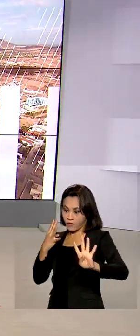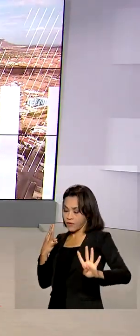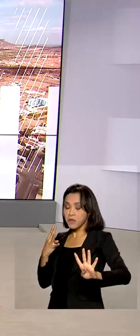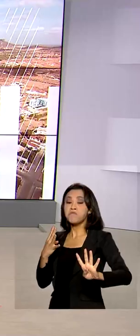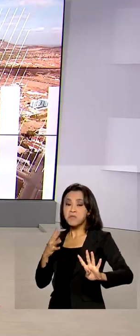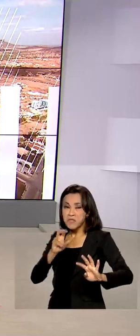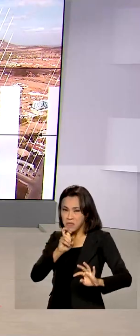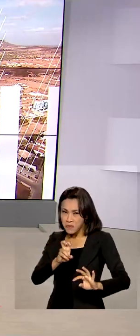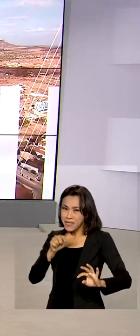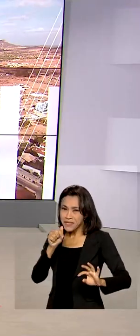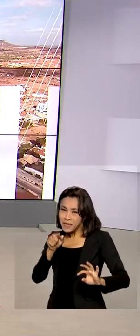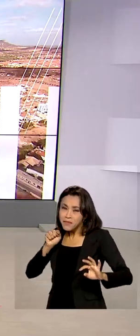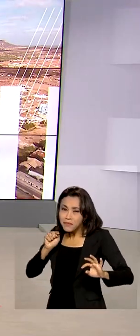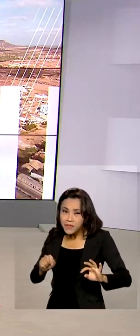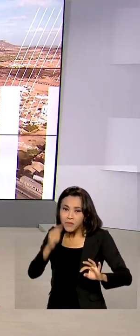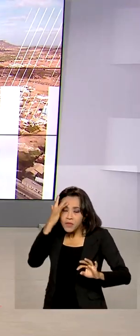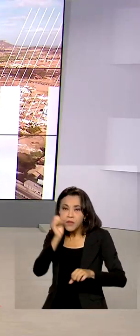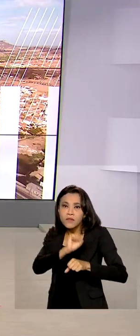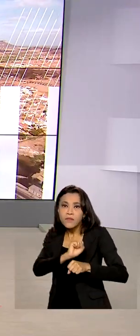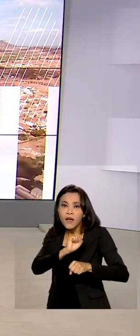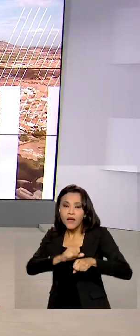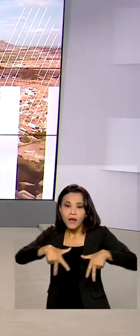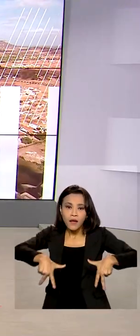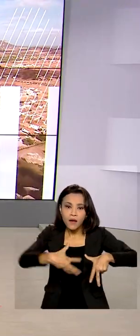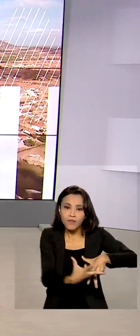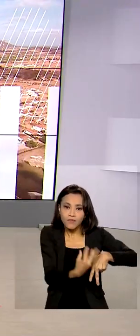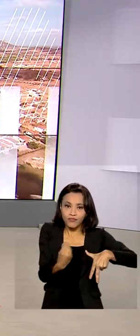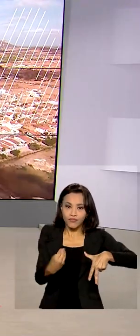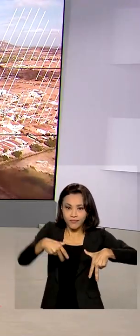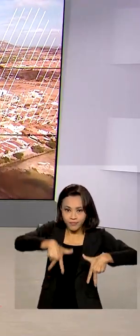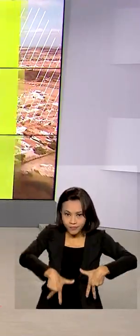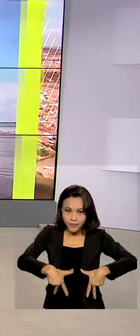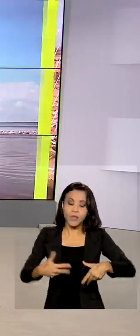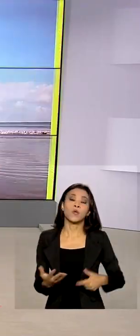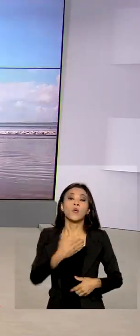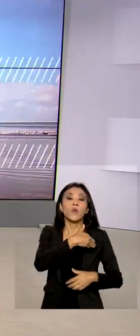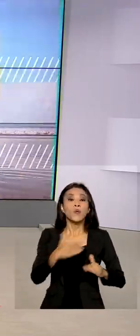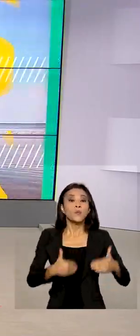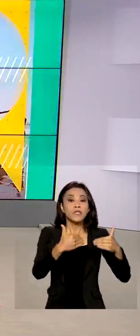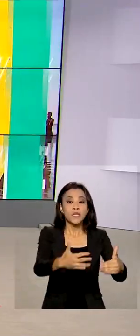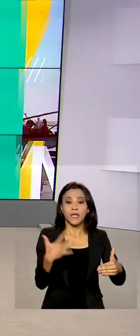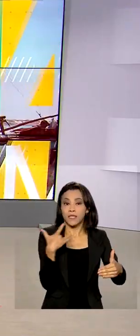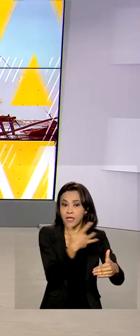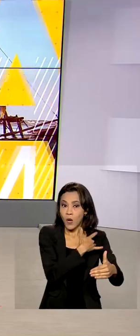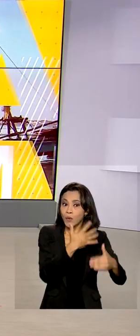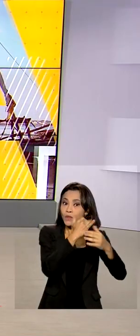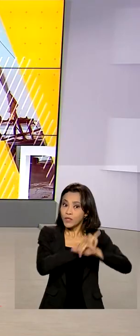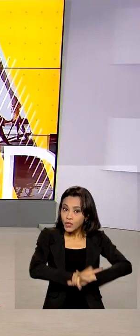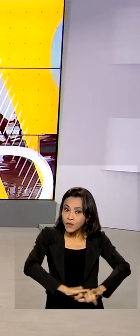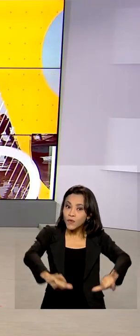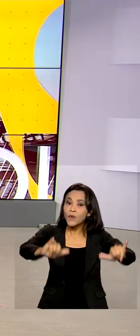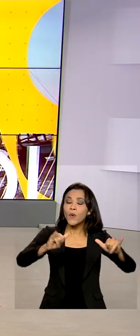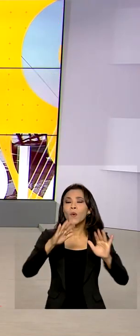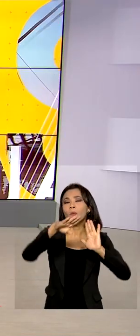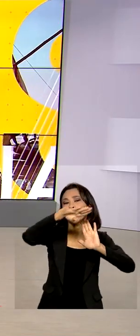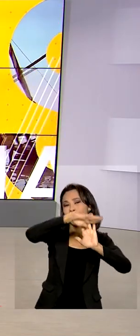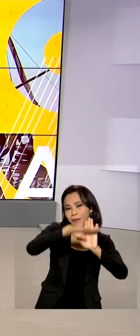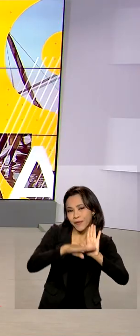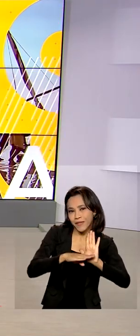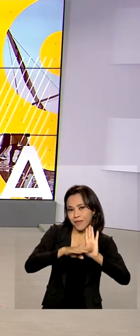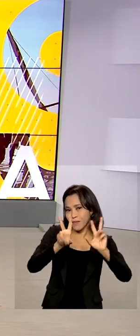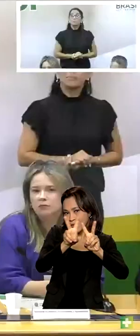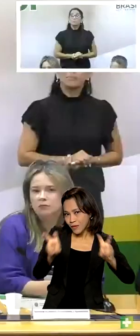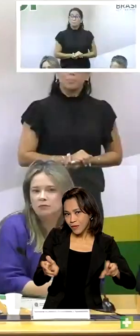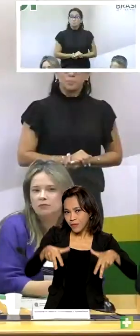pacientes que esperam por um órgão, o Ministério da Saúde lançou o programa de qualificação do Sistema Nacional de Transplantes.